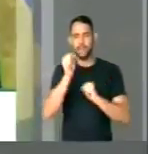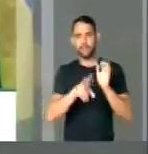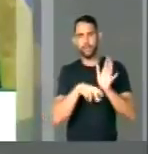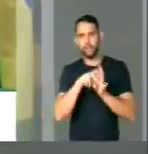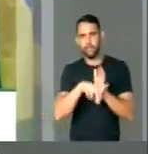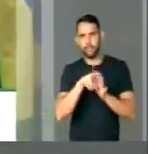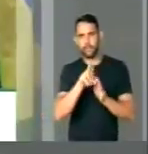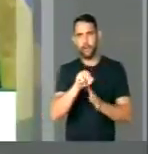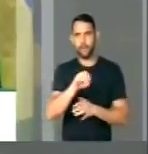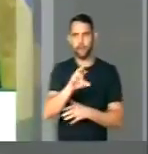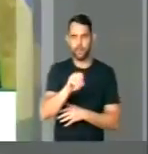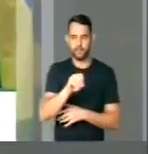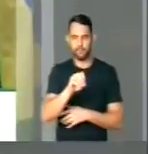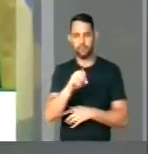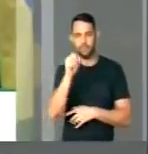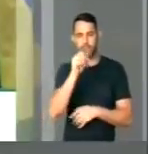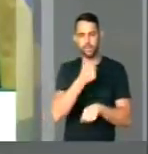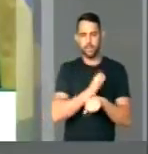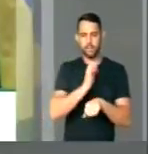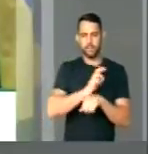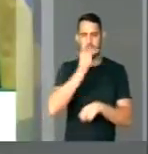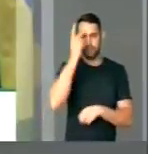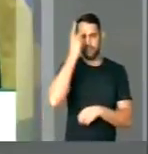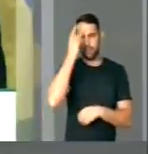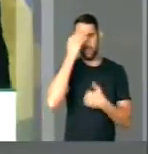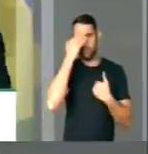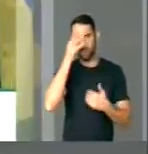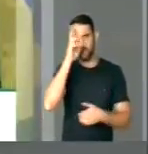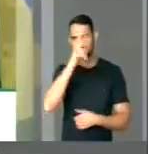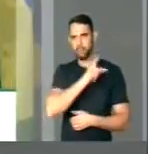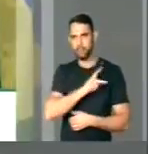do transporte Ferroviário no nosso Estado de São Paulo Muito obrigado senhor presidente Obrigado deputado